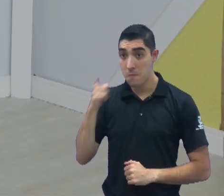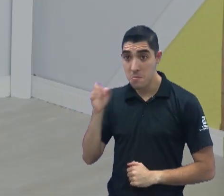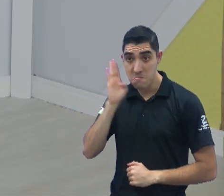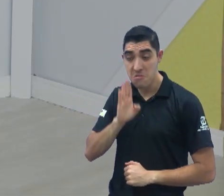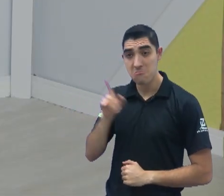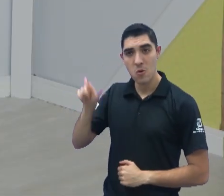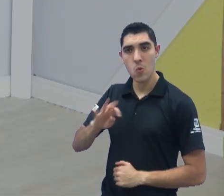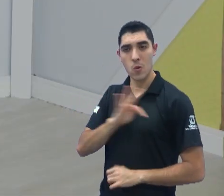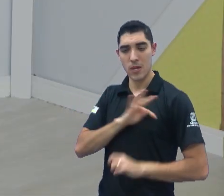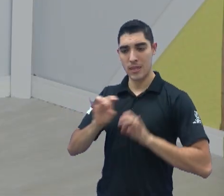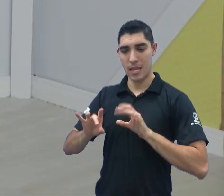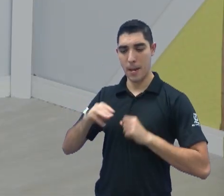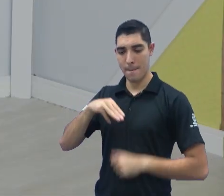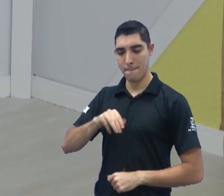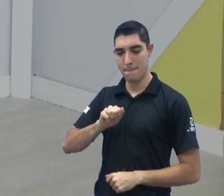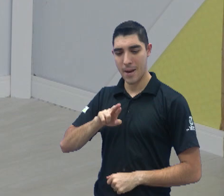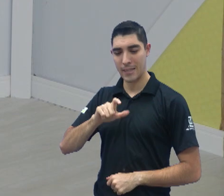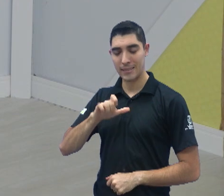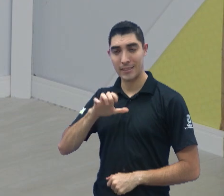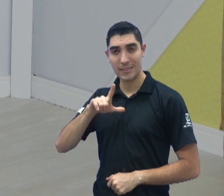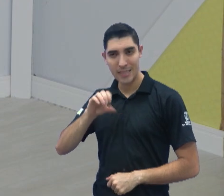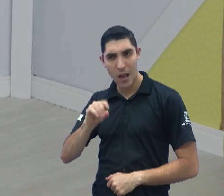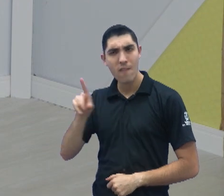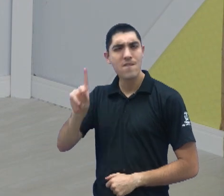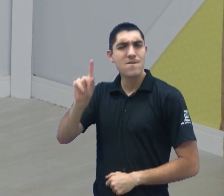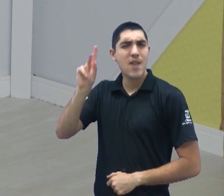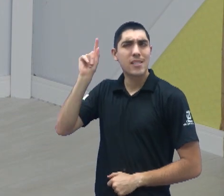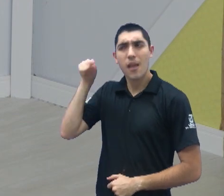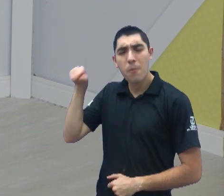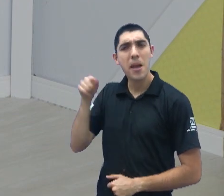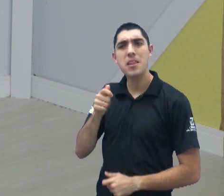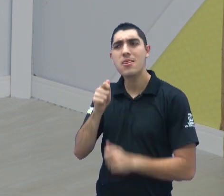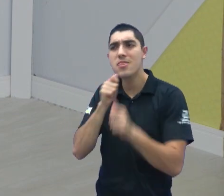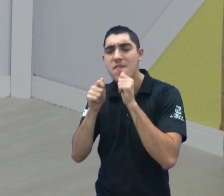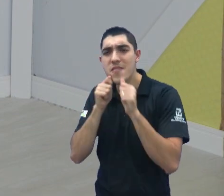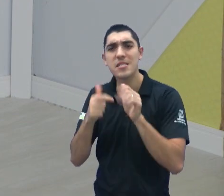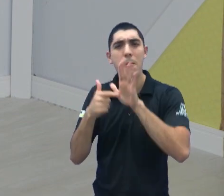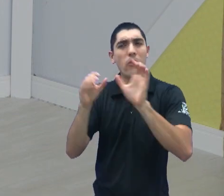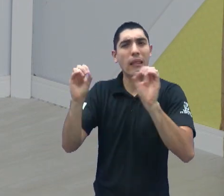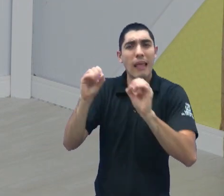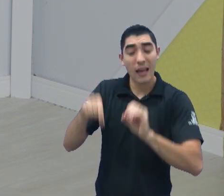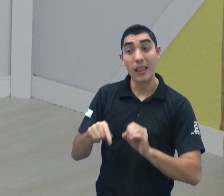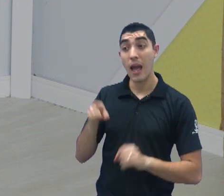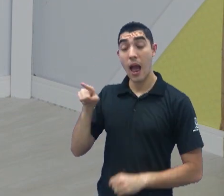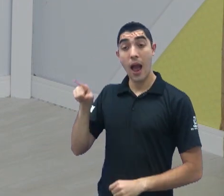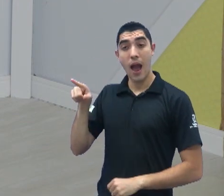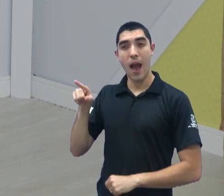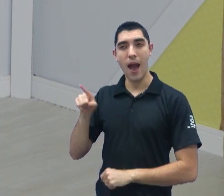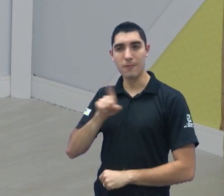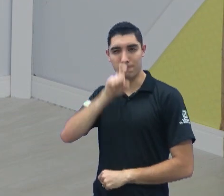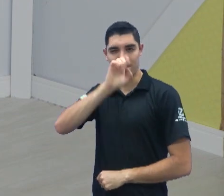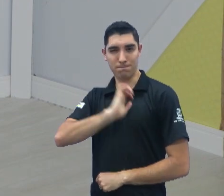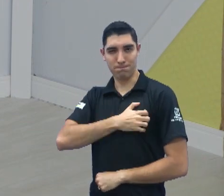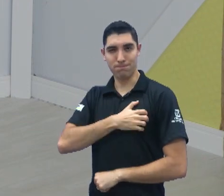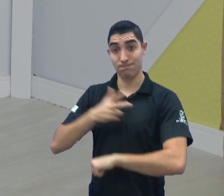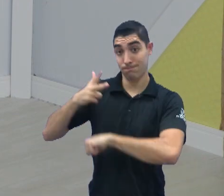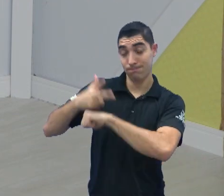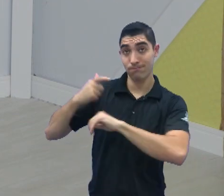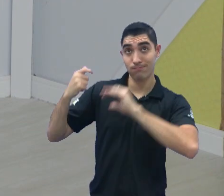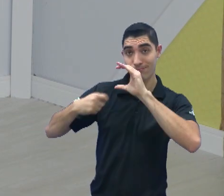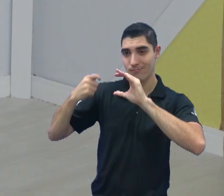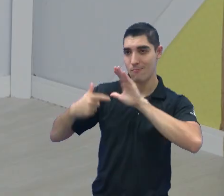Marelli, fazia tempo que ele não aparecia aqui no nosso Hora do Esporte, a TV Águia soltou aí um entrevistão com ele, como eu disse no